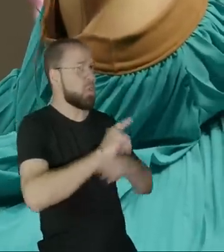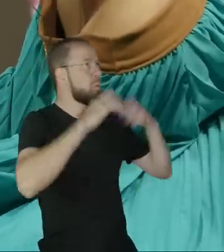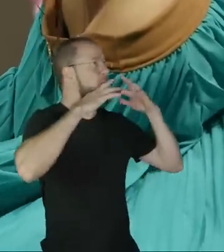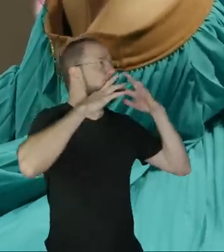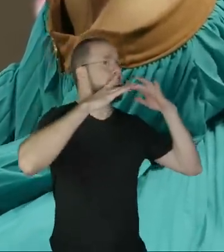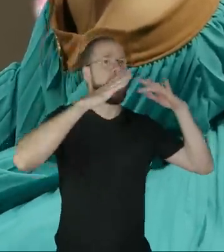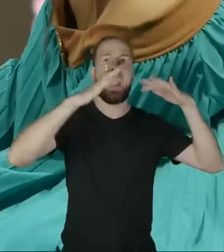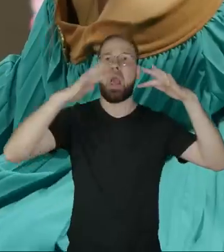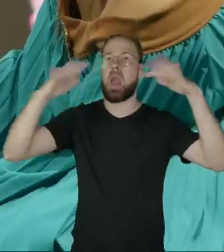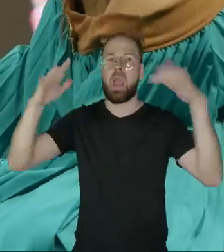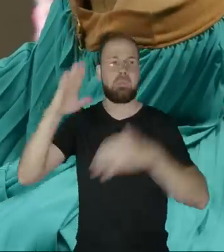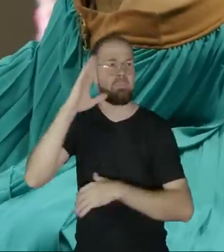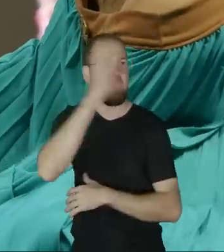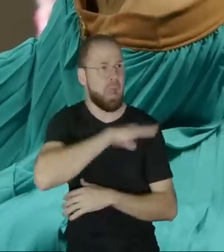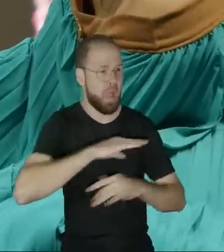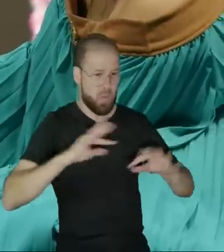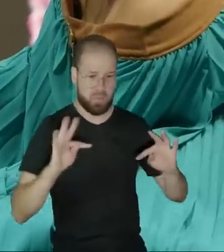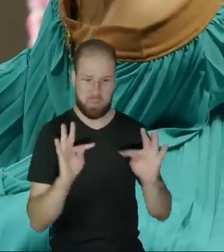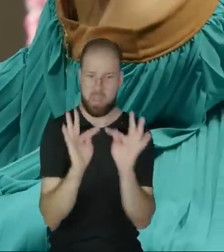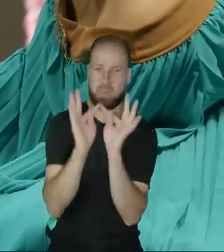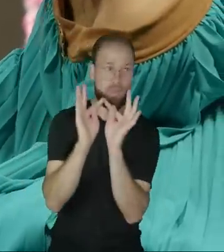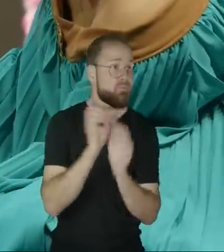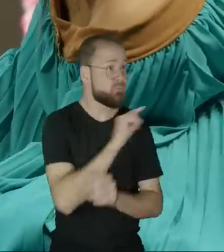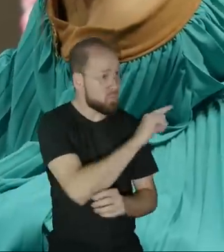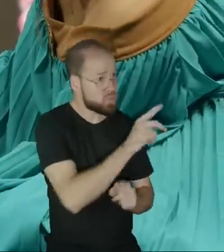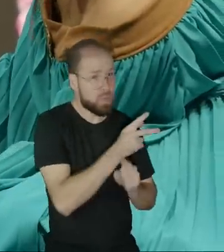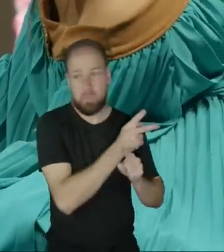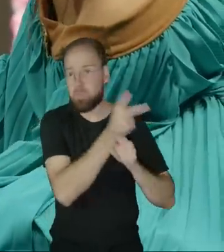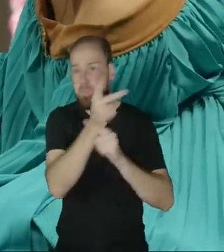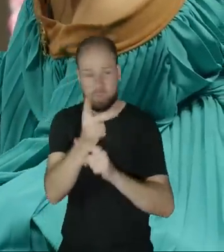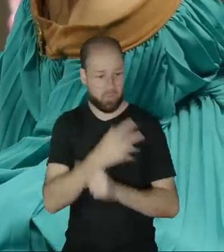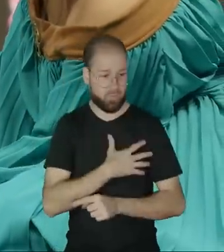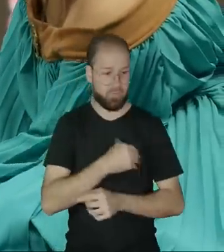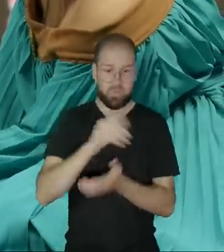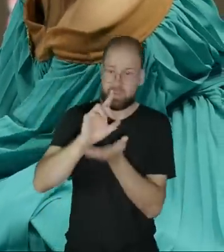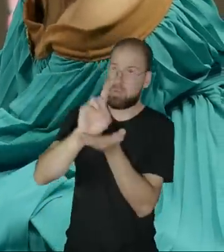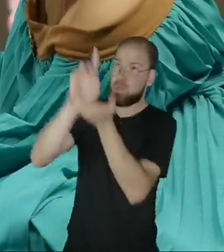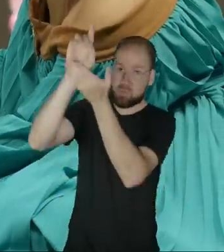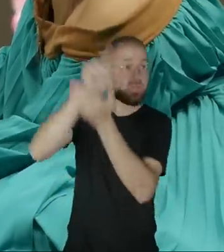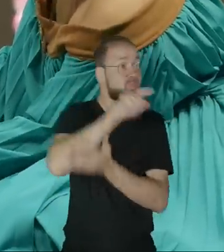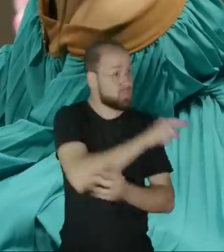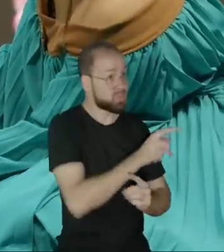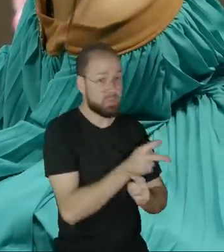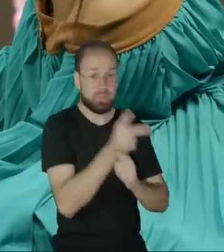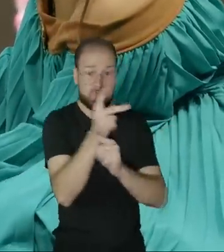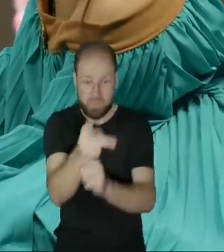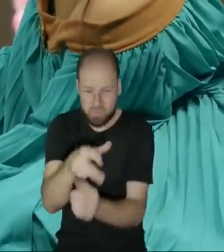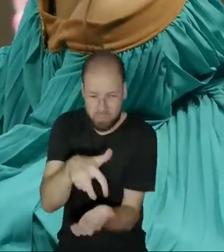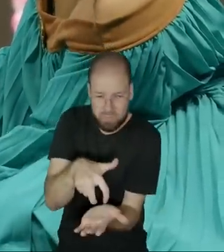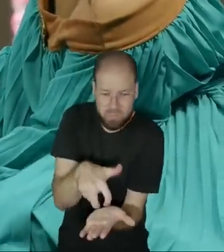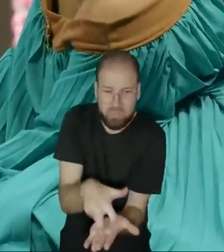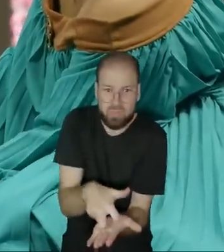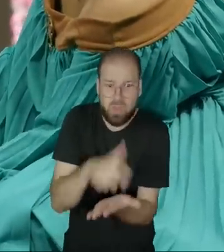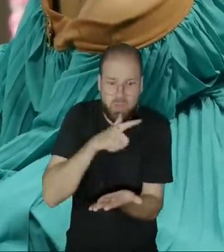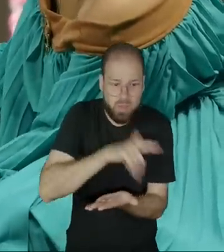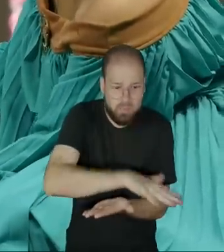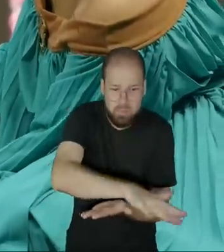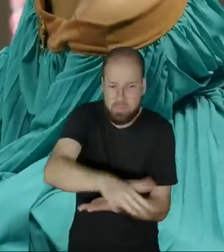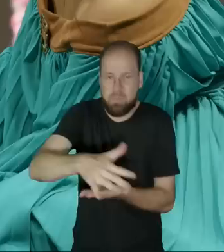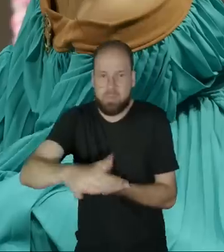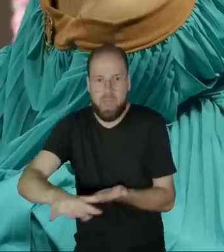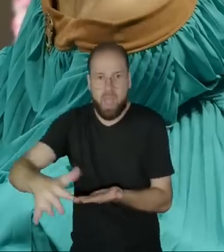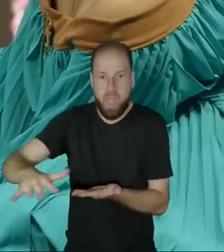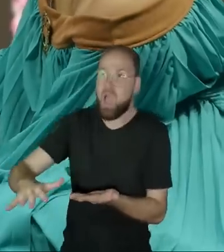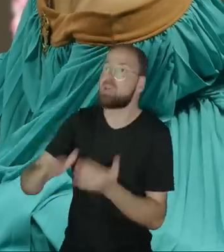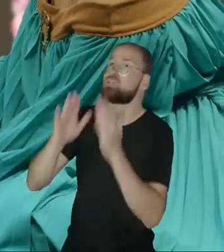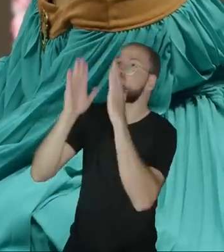Senhor. Procure o Filho de Deus. Vá procurá-lo. Ajoelhe-se na beira do mar e chame por